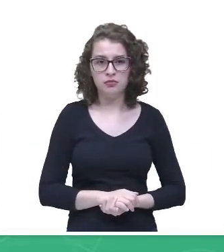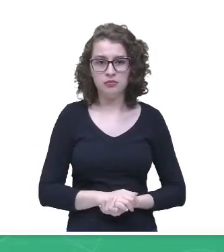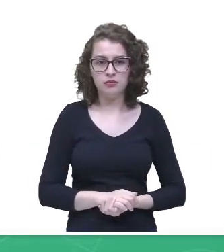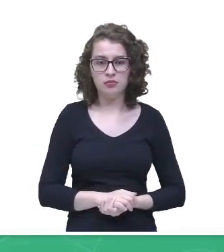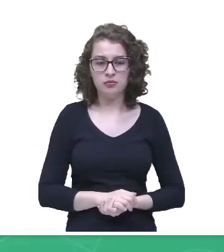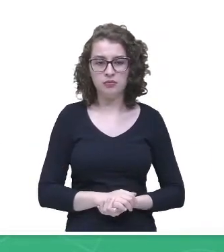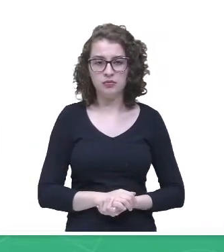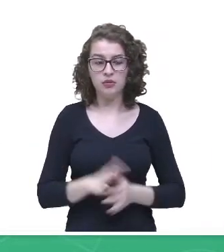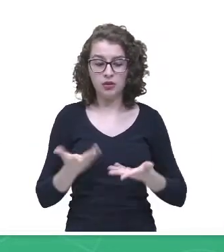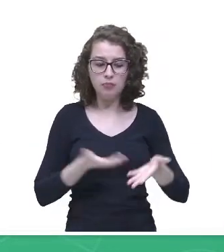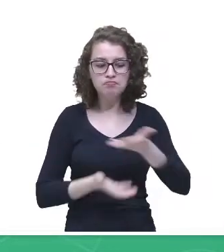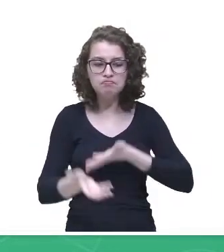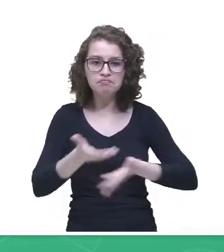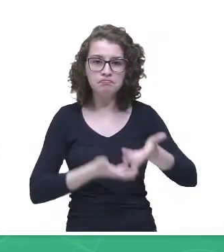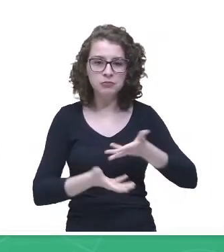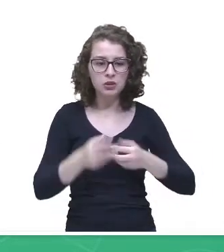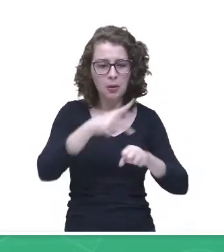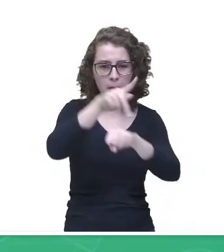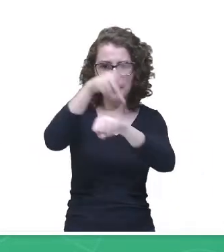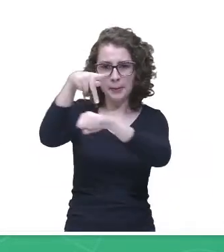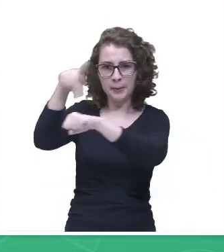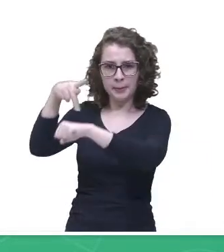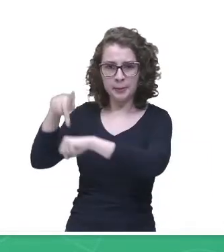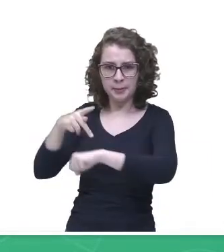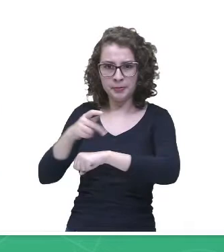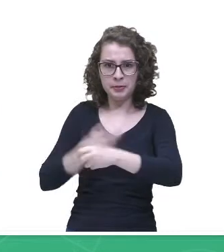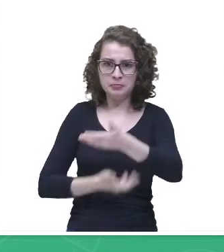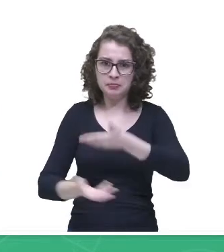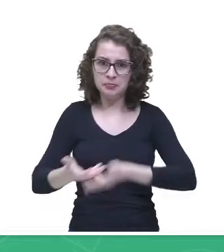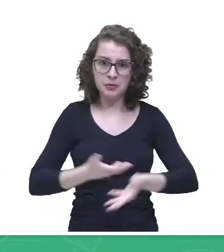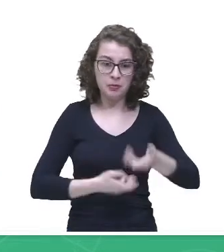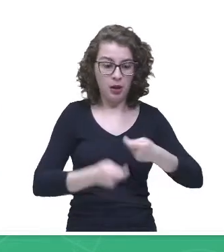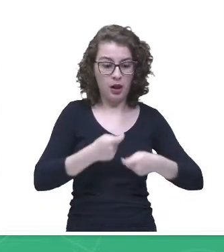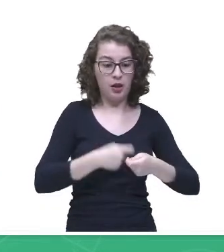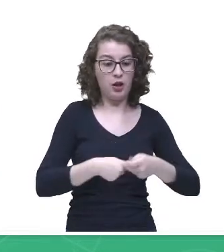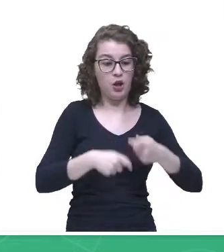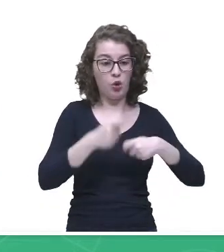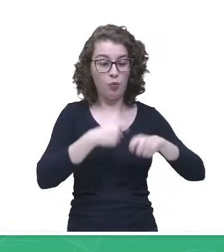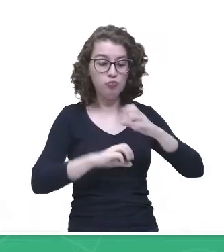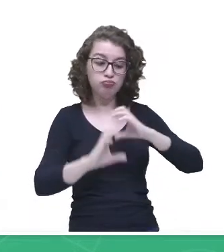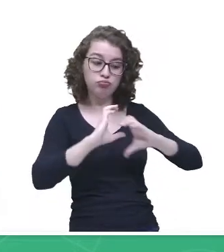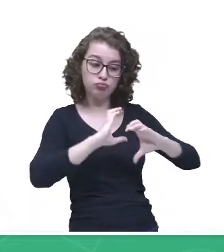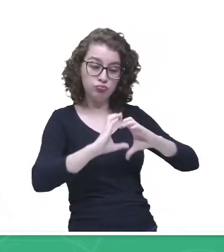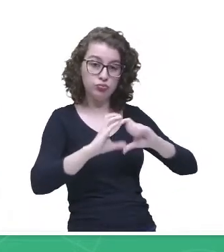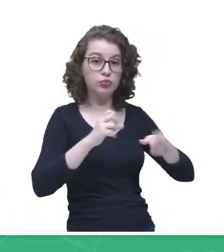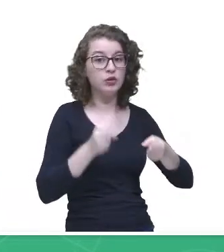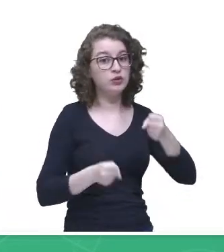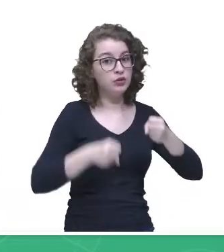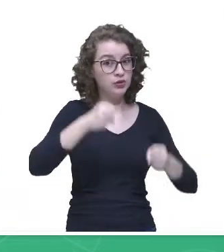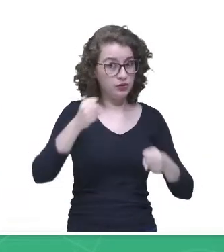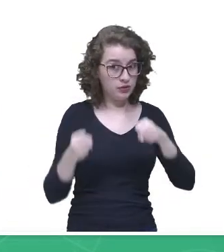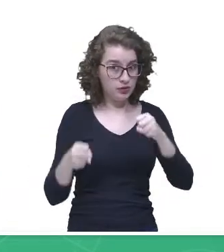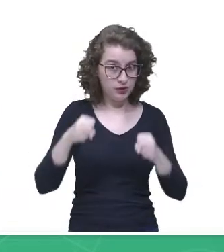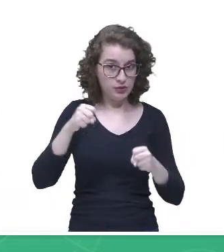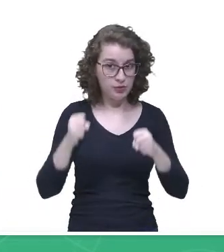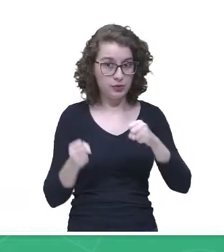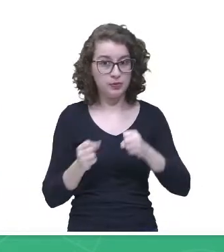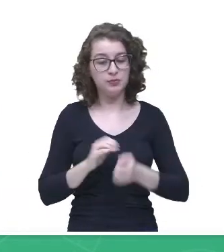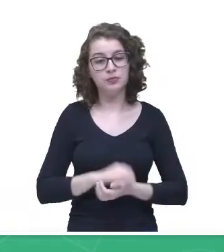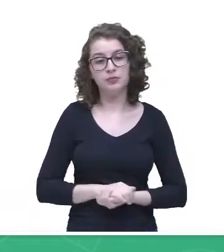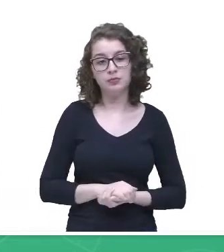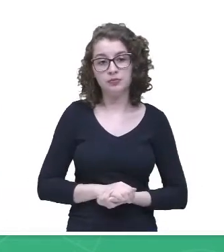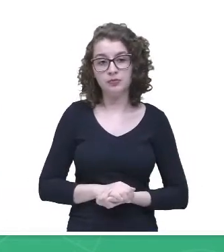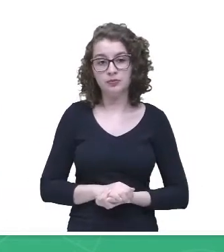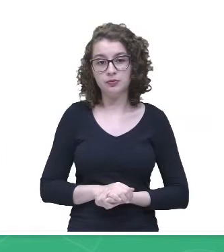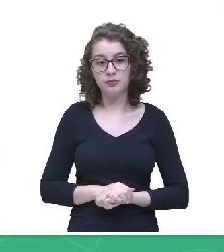essa interação dos países, né, por meio das telecomunicações, dos transportes, por exemplo.